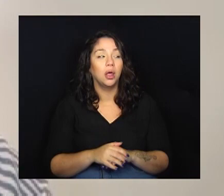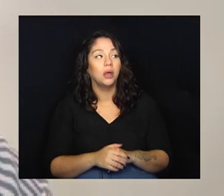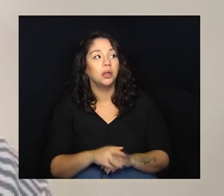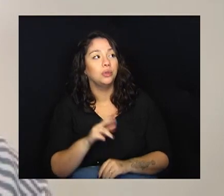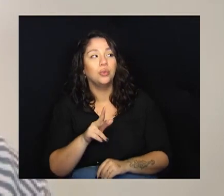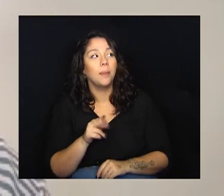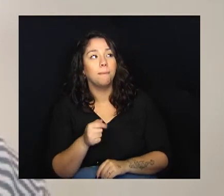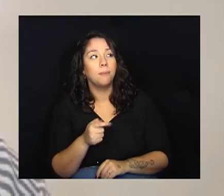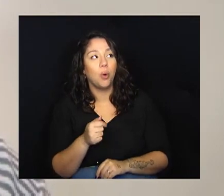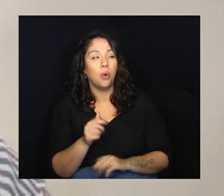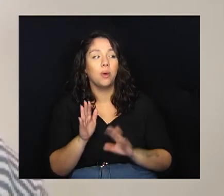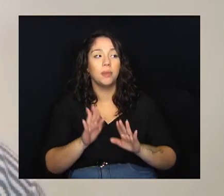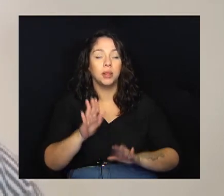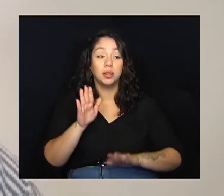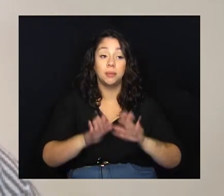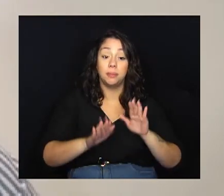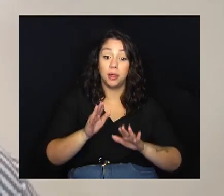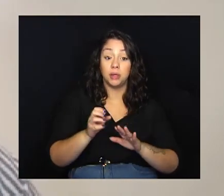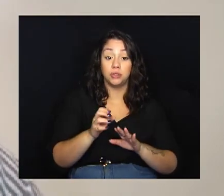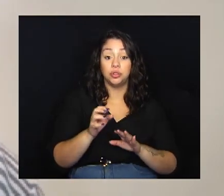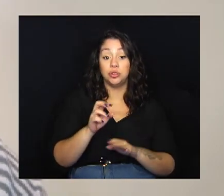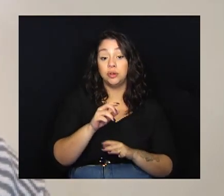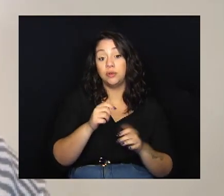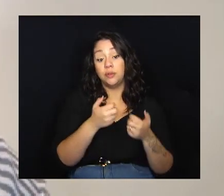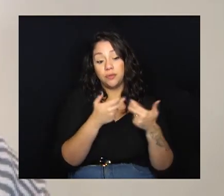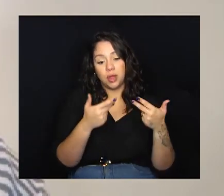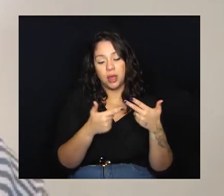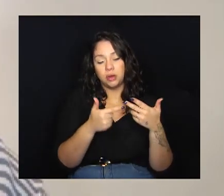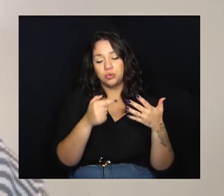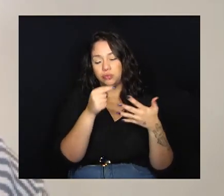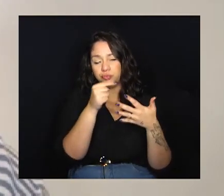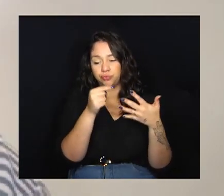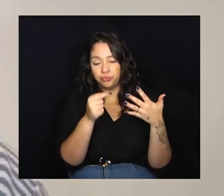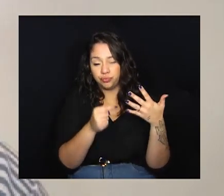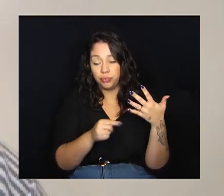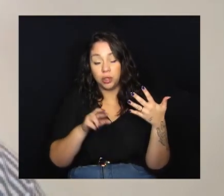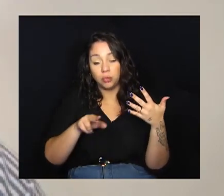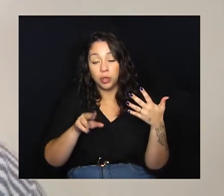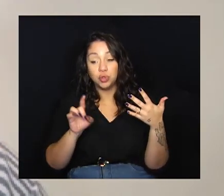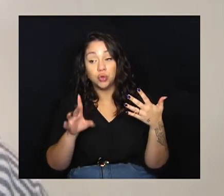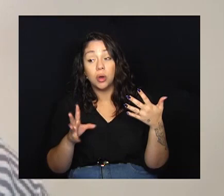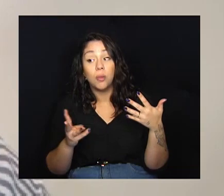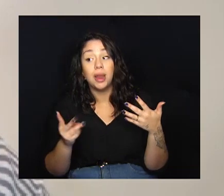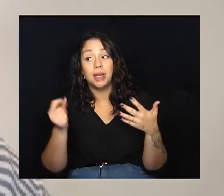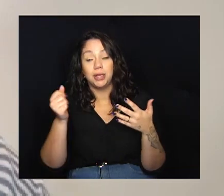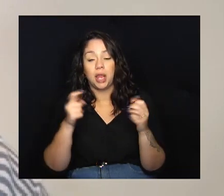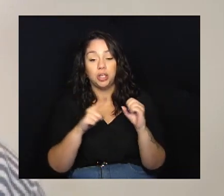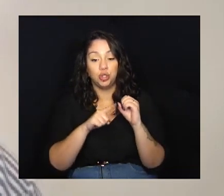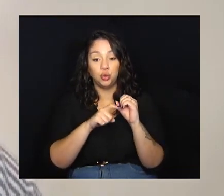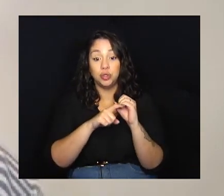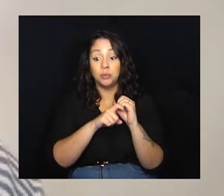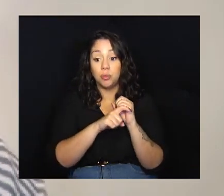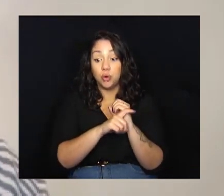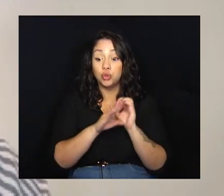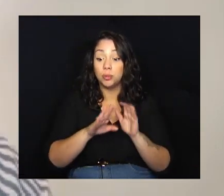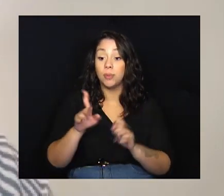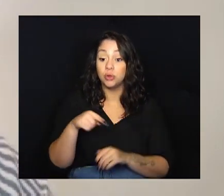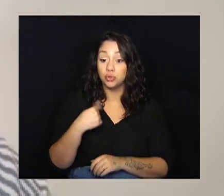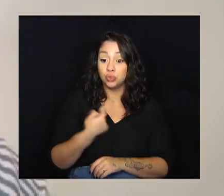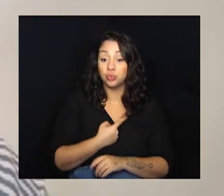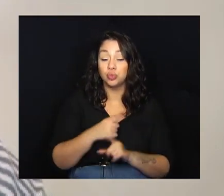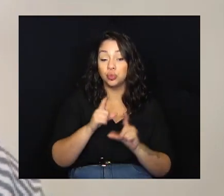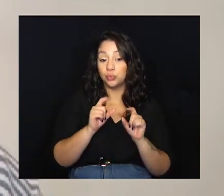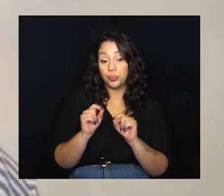na verdade Depende de vários fatores não é só a qualidade de espermatozoide Lógico né mas Teoricamente a gente conseguiria